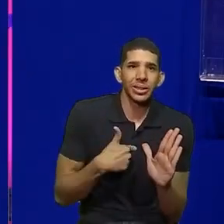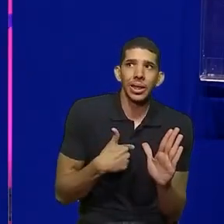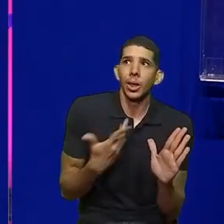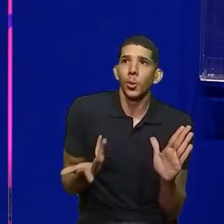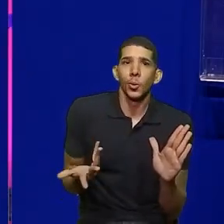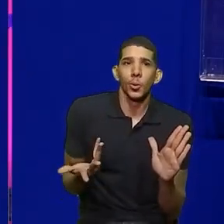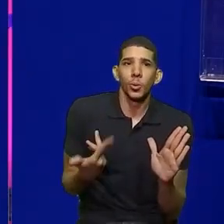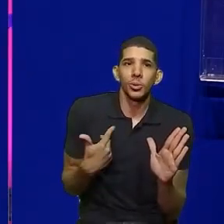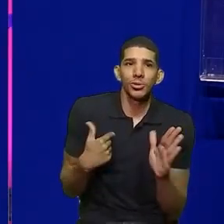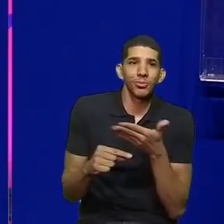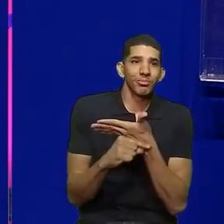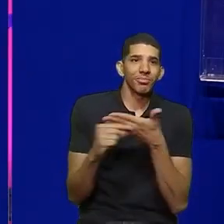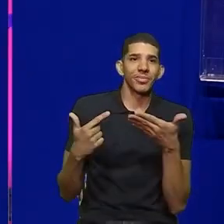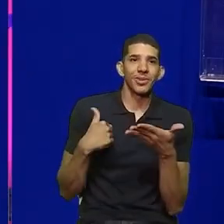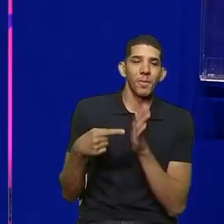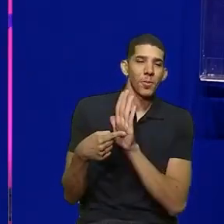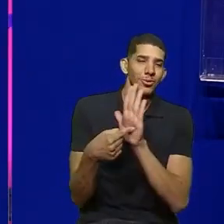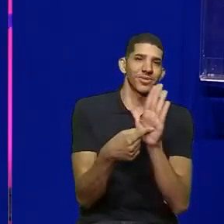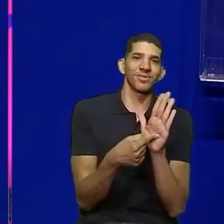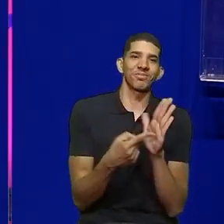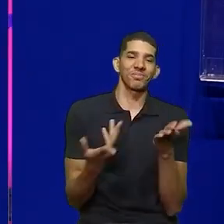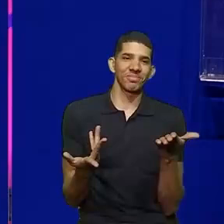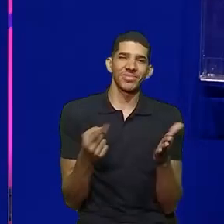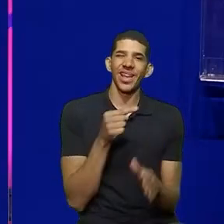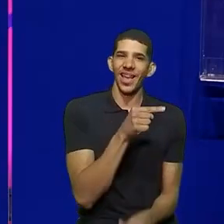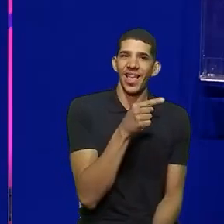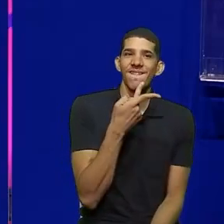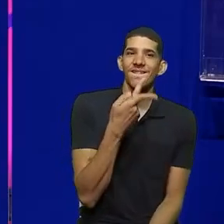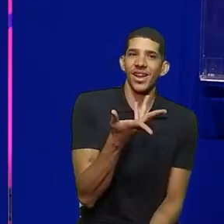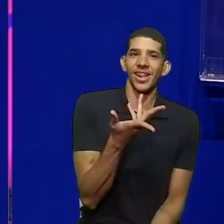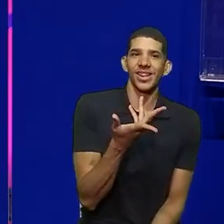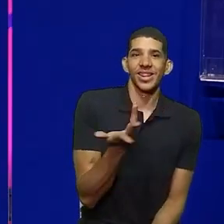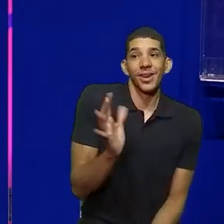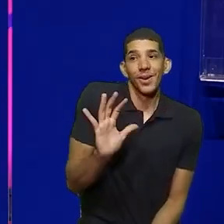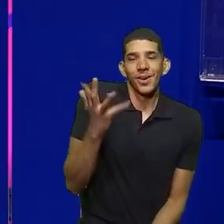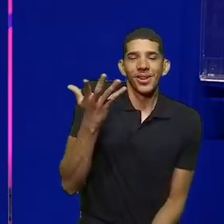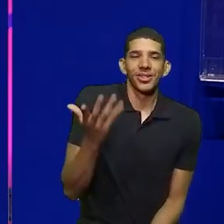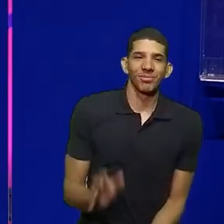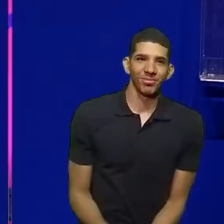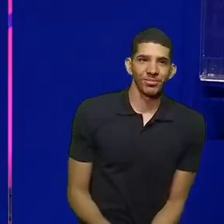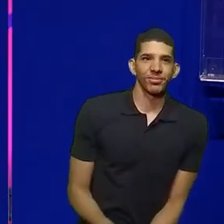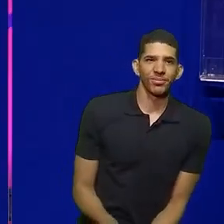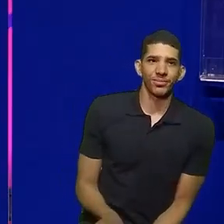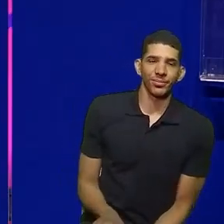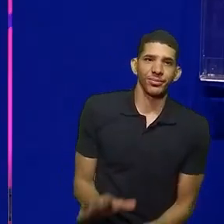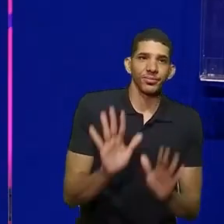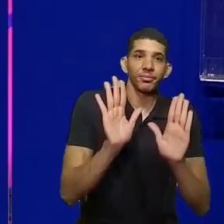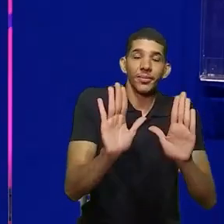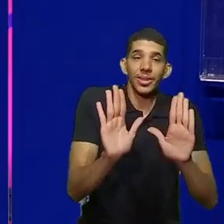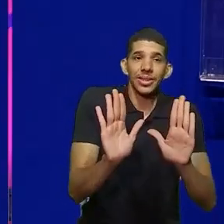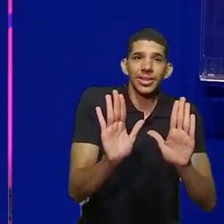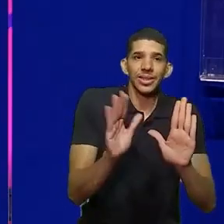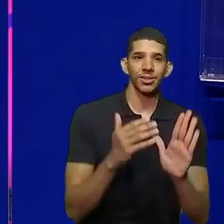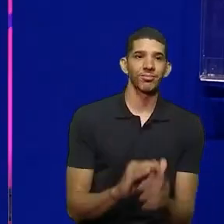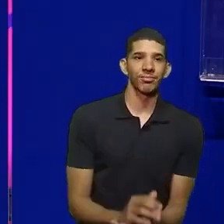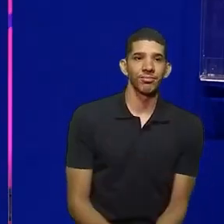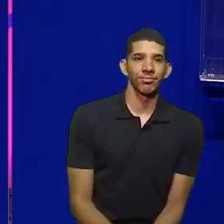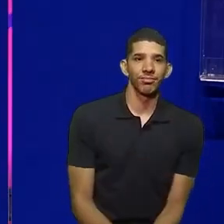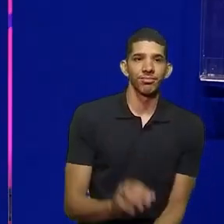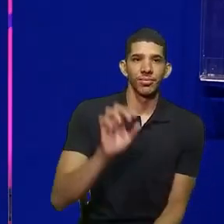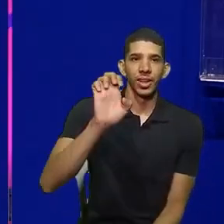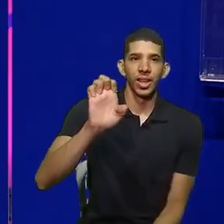vou mostrar para ela, e deu no que deu, né? Mas aí a editora entrou em contato